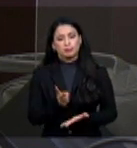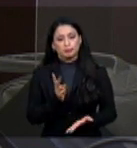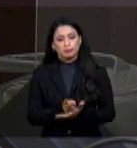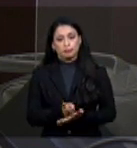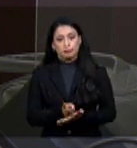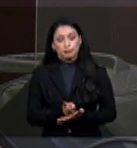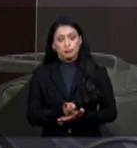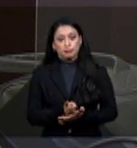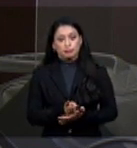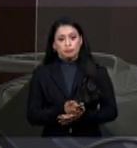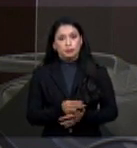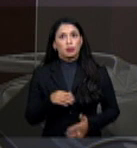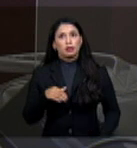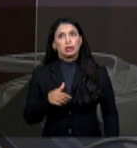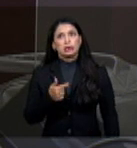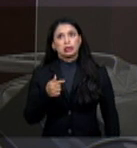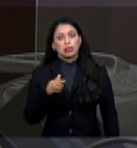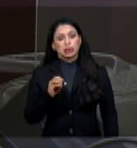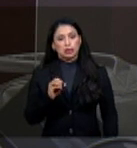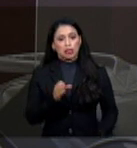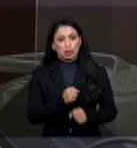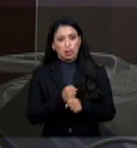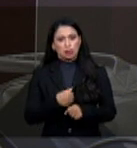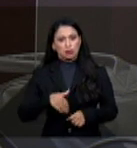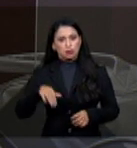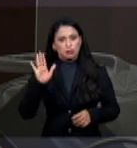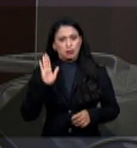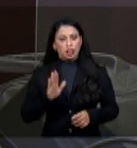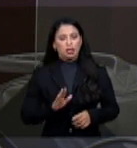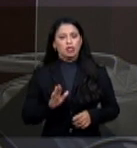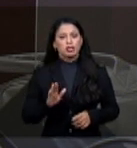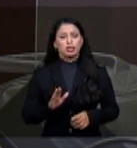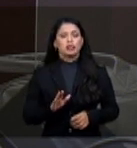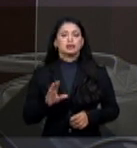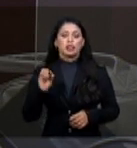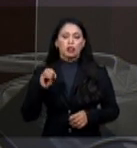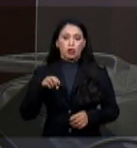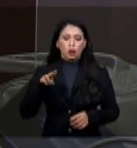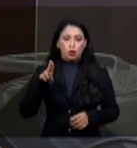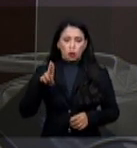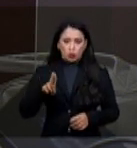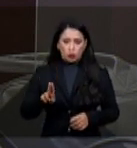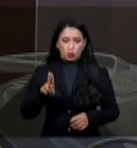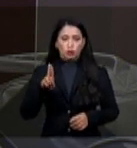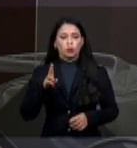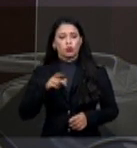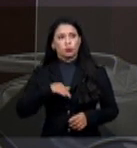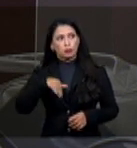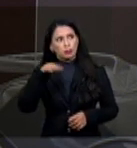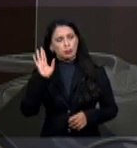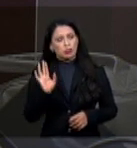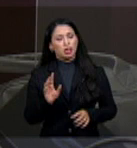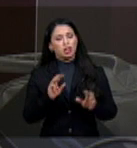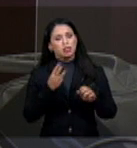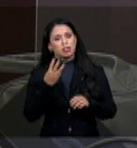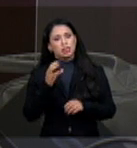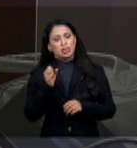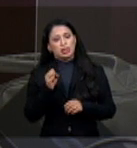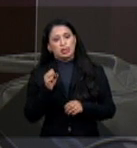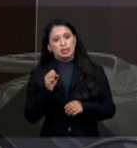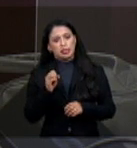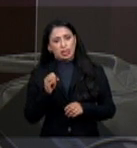Mesmo que temos há mais de 70 anos a Declaração Universal dos Direitos Humanos, mesmo que tenhamos há mais de 30 anos uma